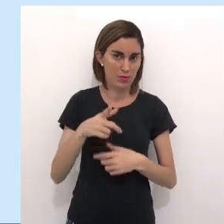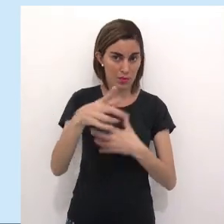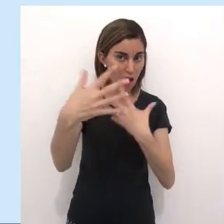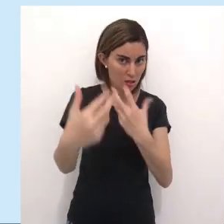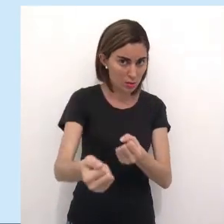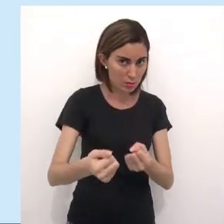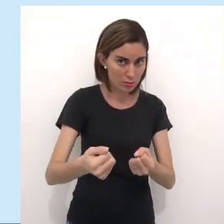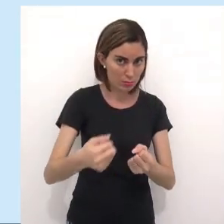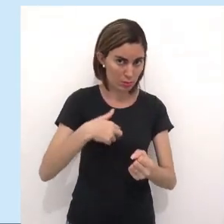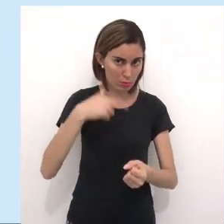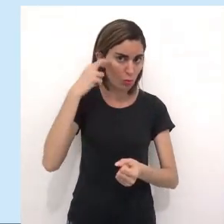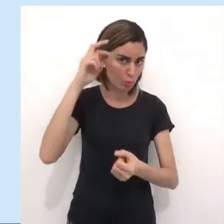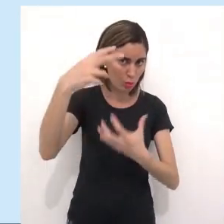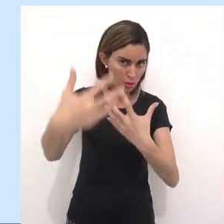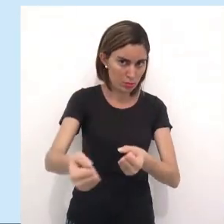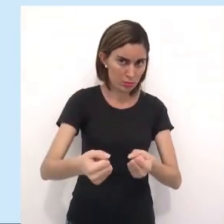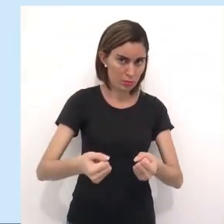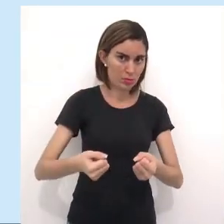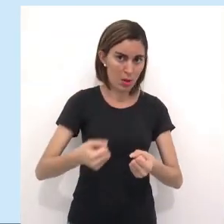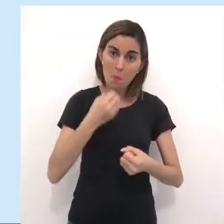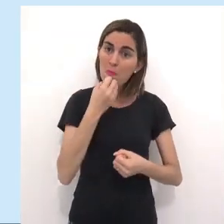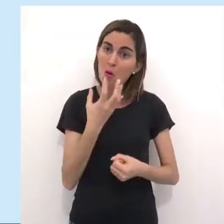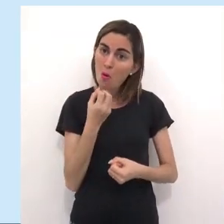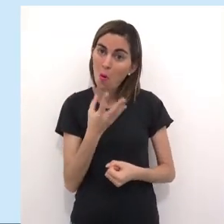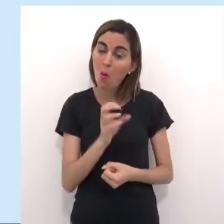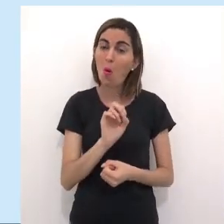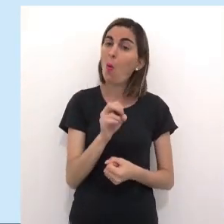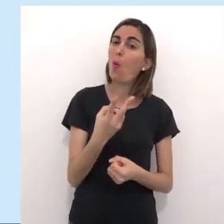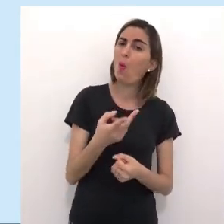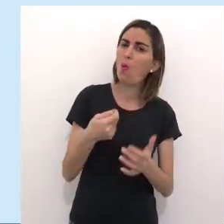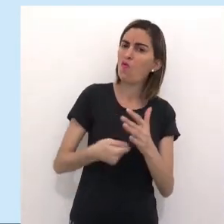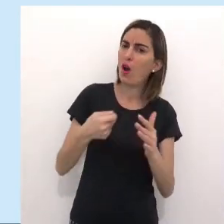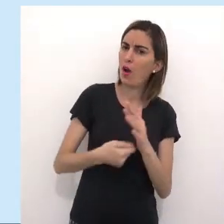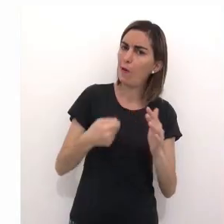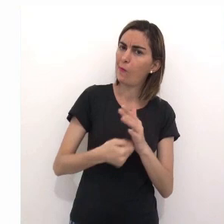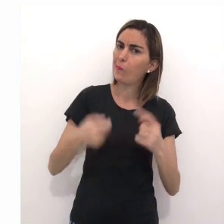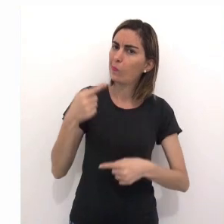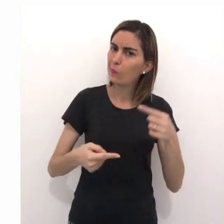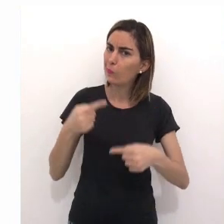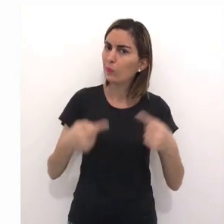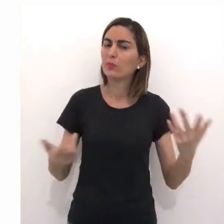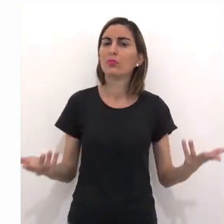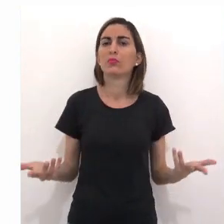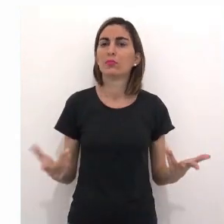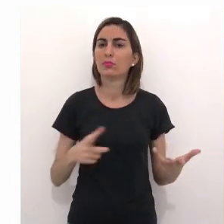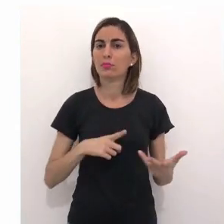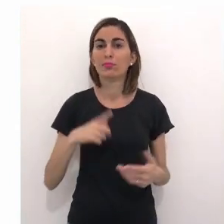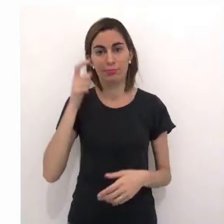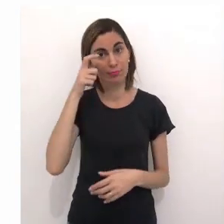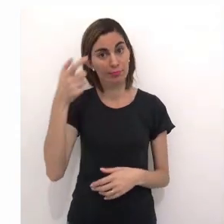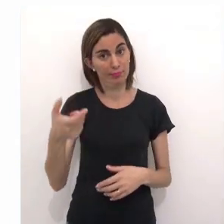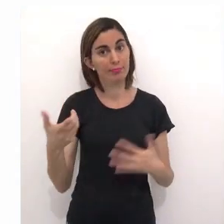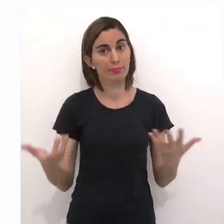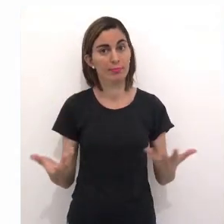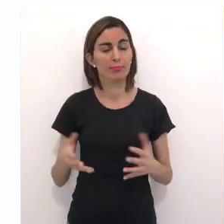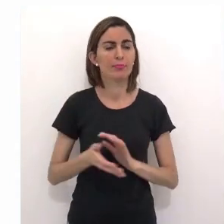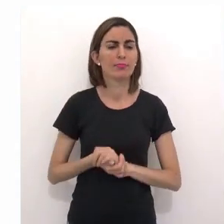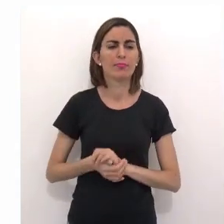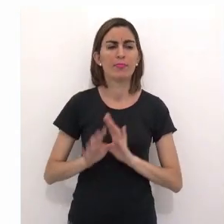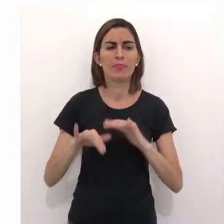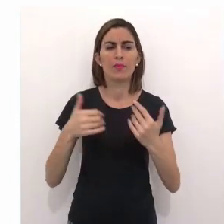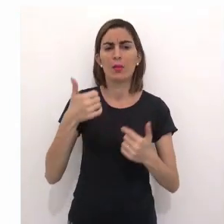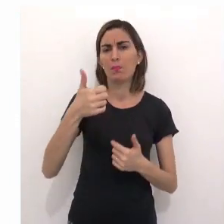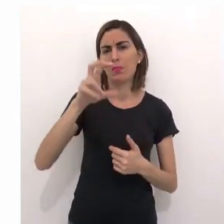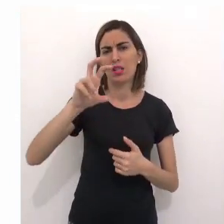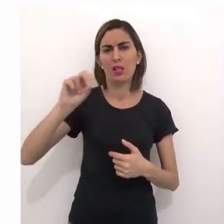aceitar isso de bom grado ou será que vocês vão resistir? Muito interessante, né? Então, em